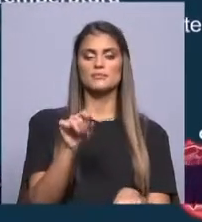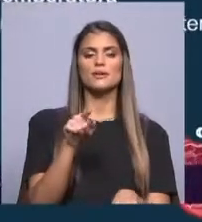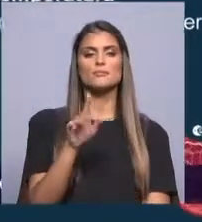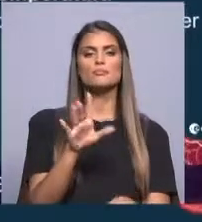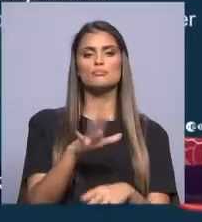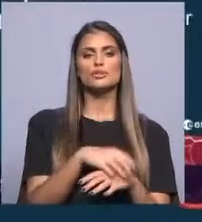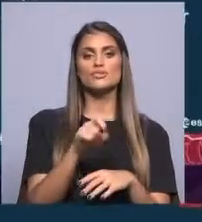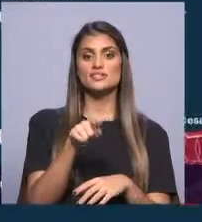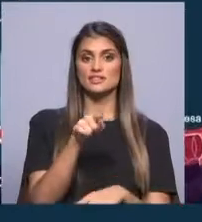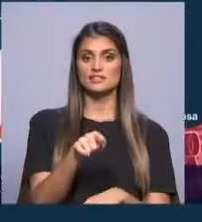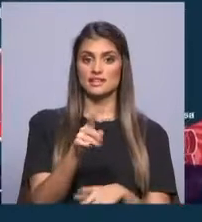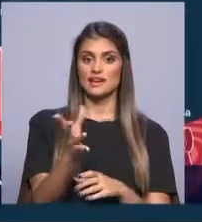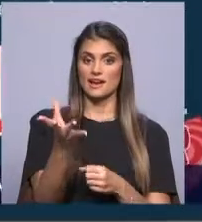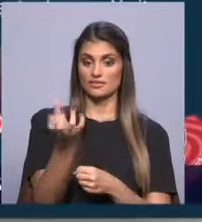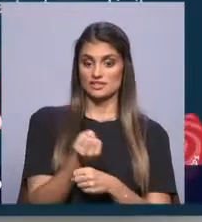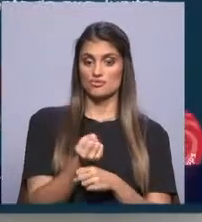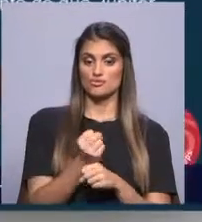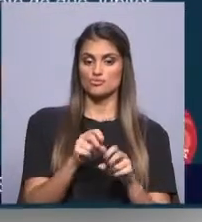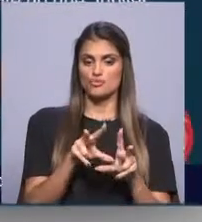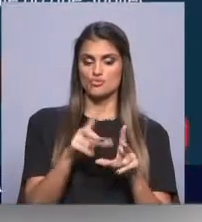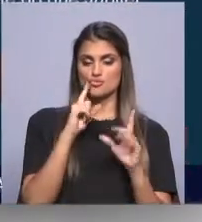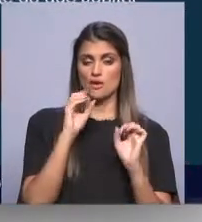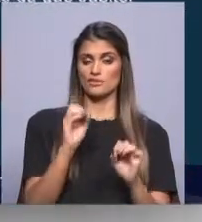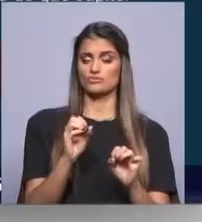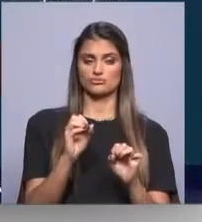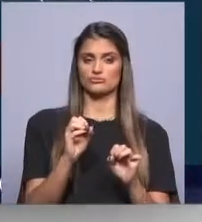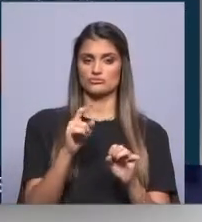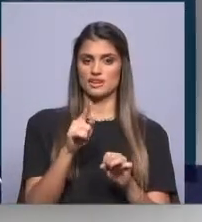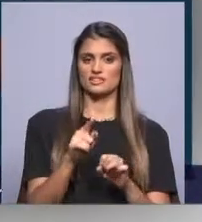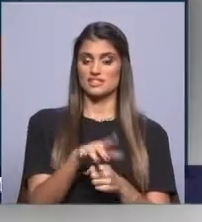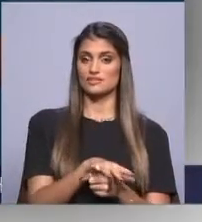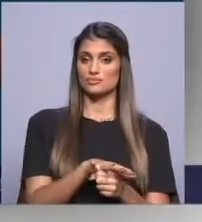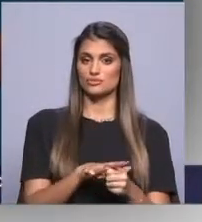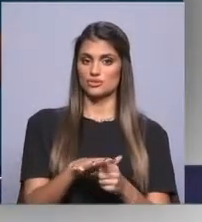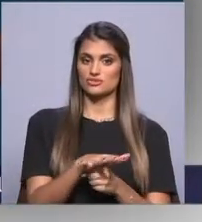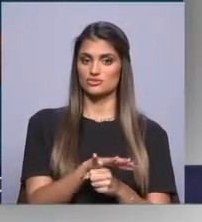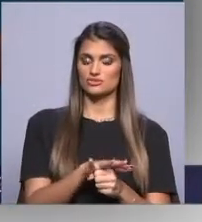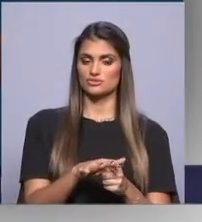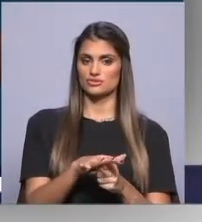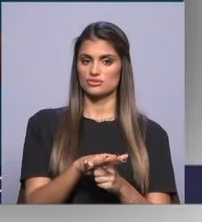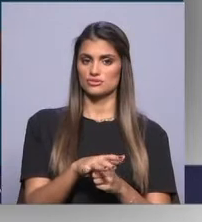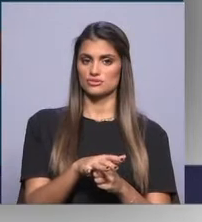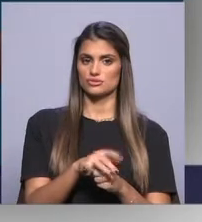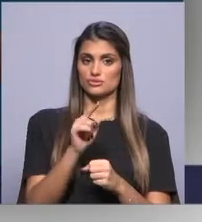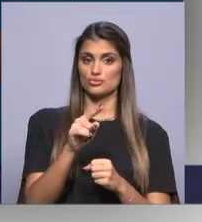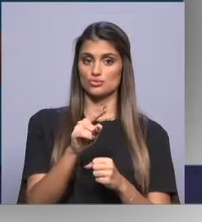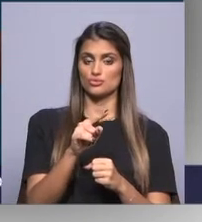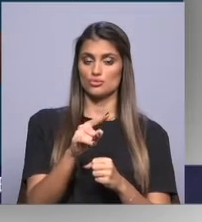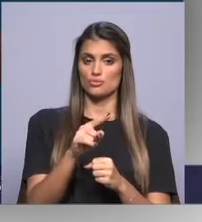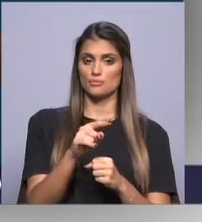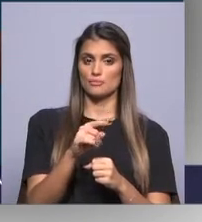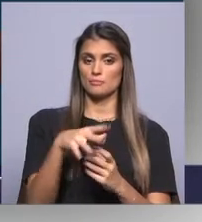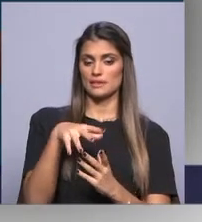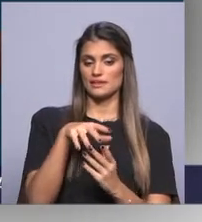causa dessas marés gravitacionais. Nunca tínhamos visto este tipo de fenómeno num exoplaneta. Ou seja, ele é muito